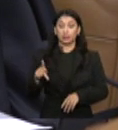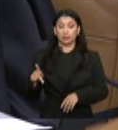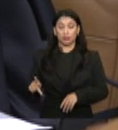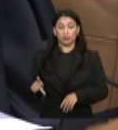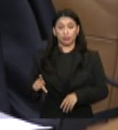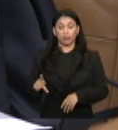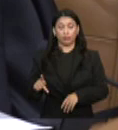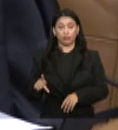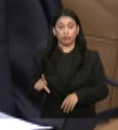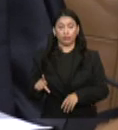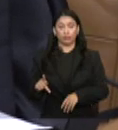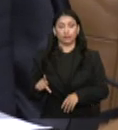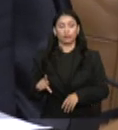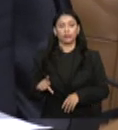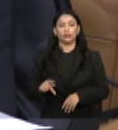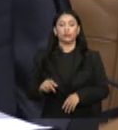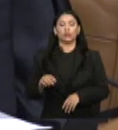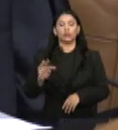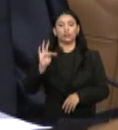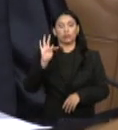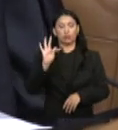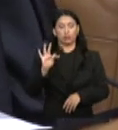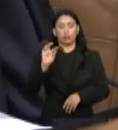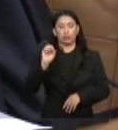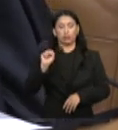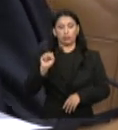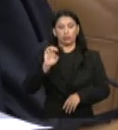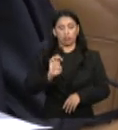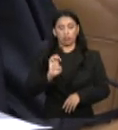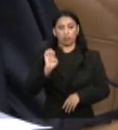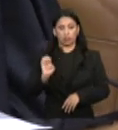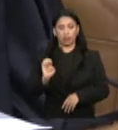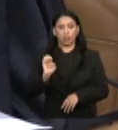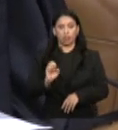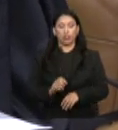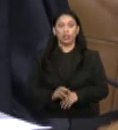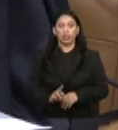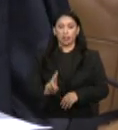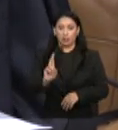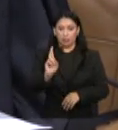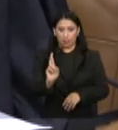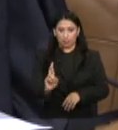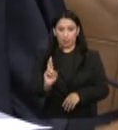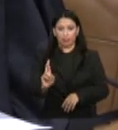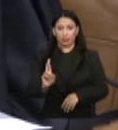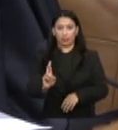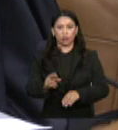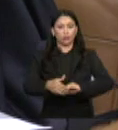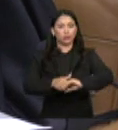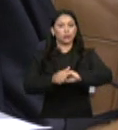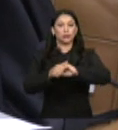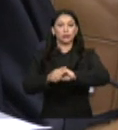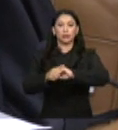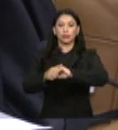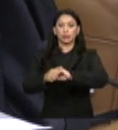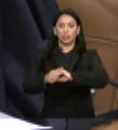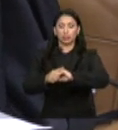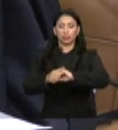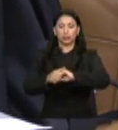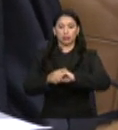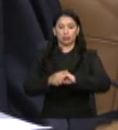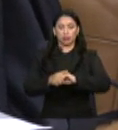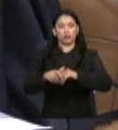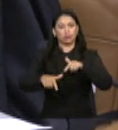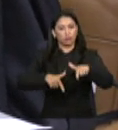do Tribunal Superior Eleitoral a pessoa de quem cumprimento não apenas o